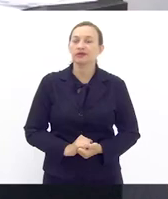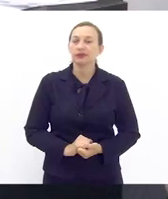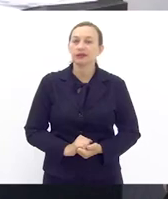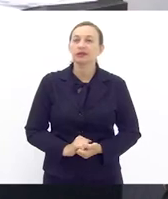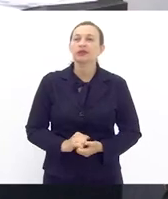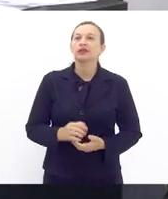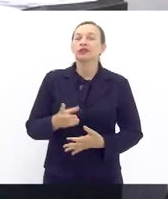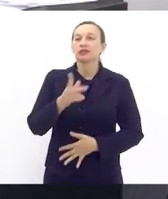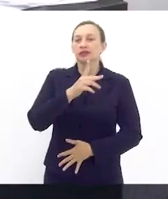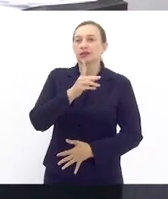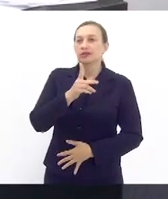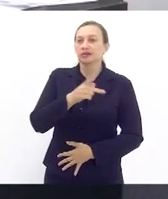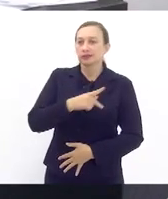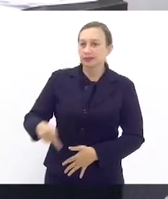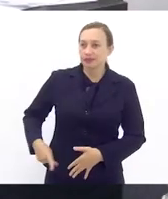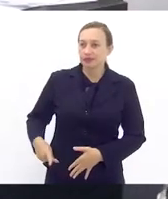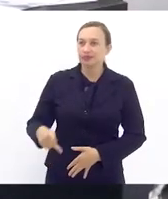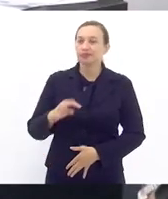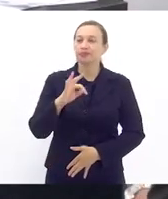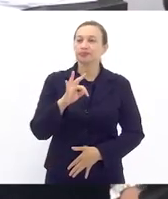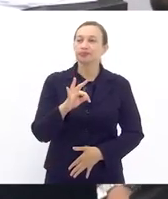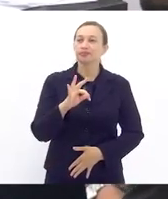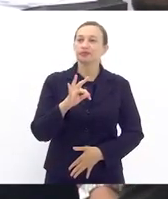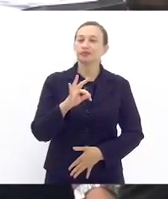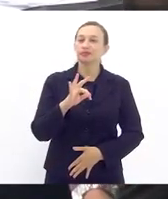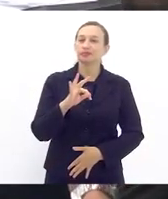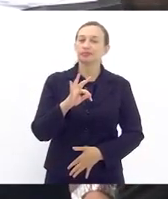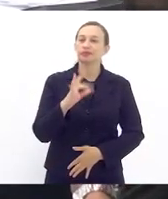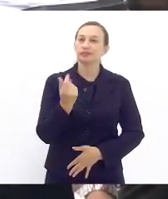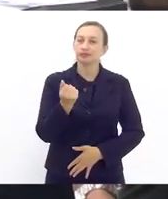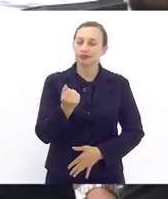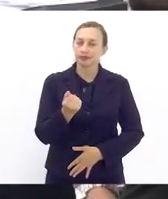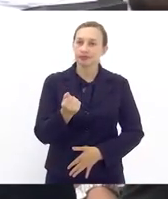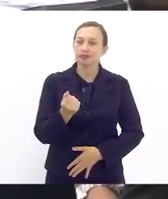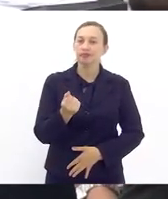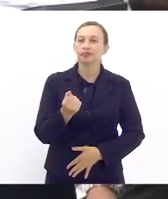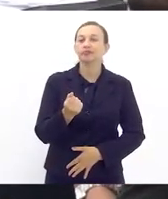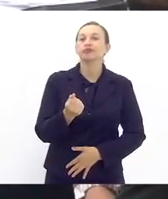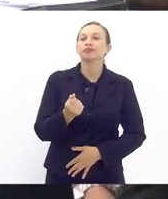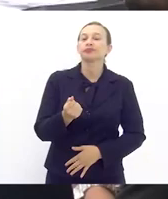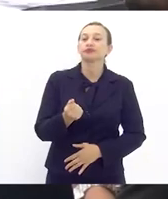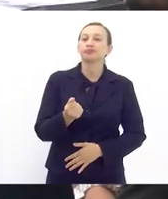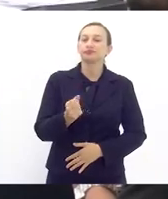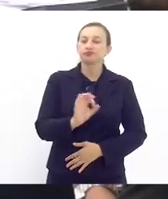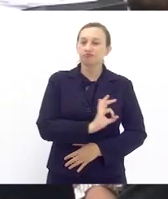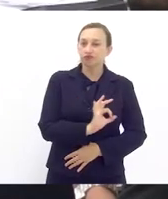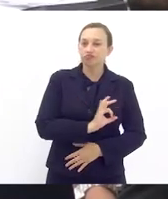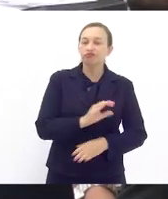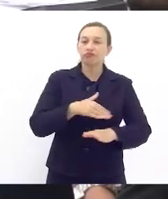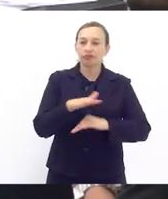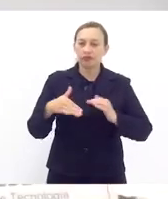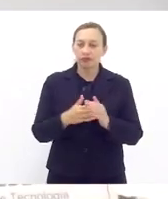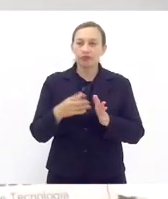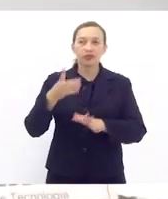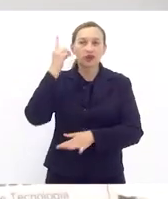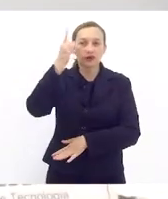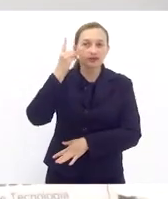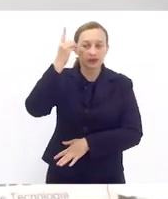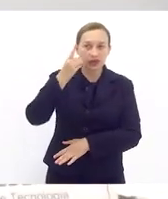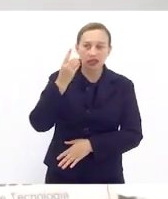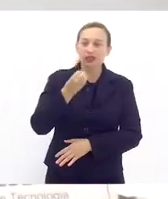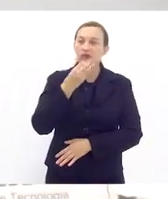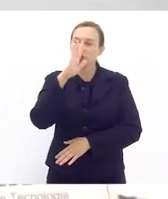cumprimentando cumprimento também o presidente Alan Lopes e todos os deputados aqui presente Boa tarde a todos os senhores